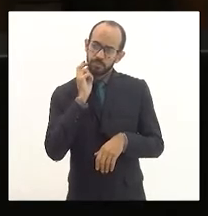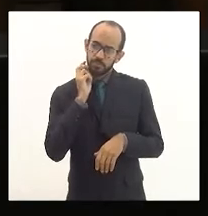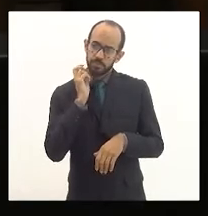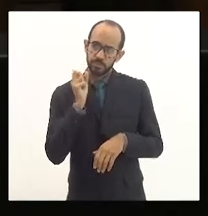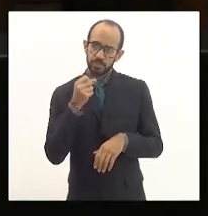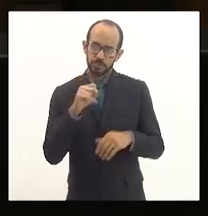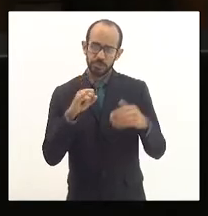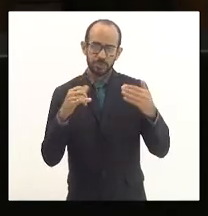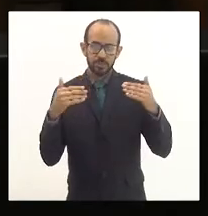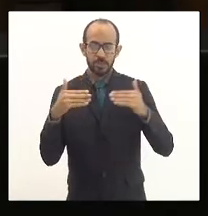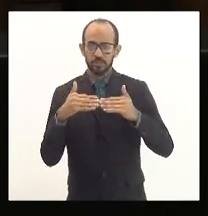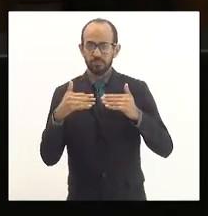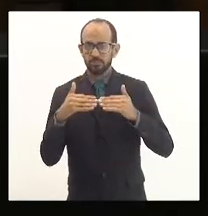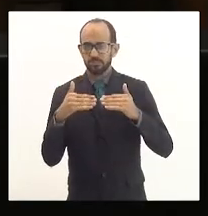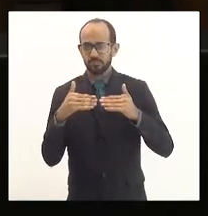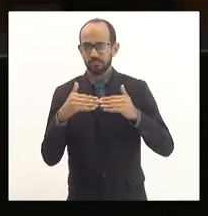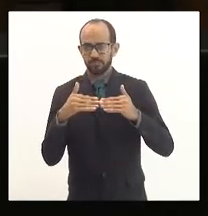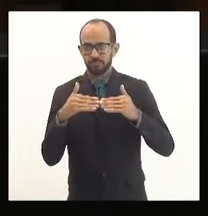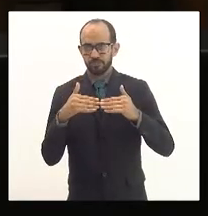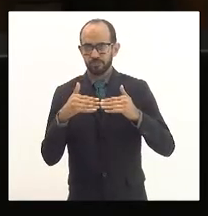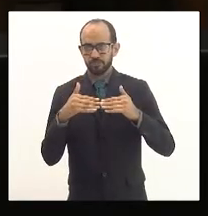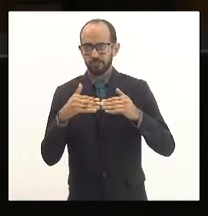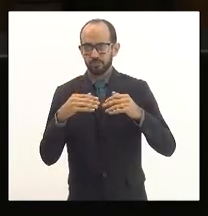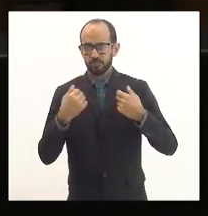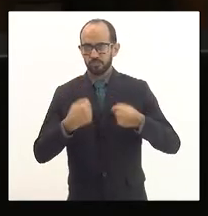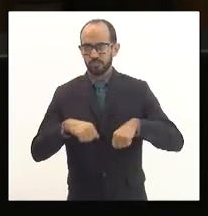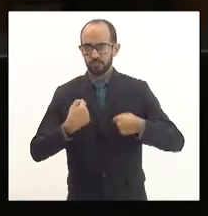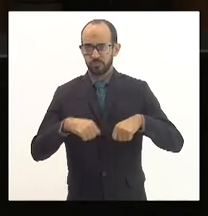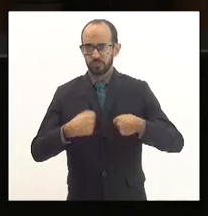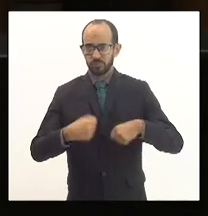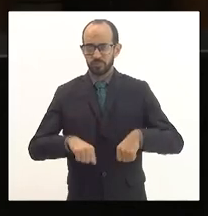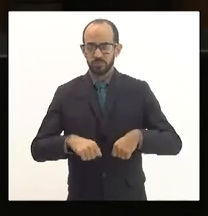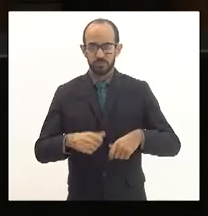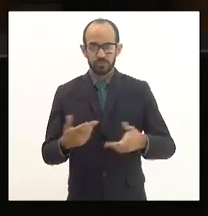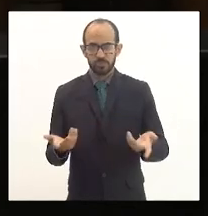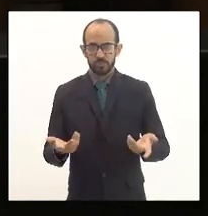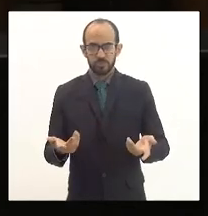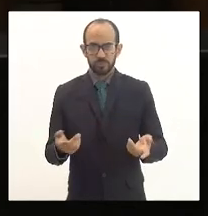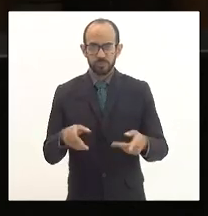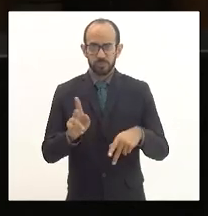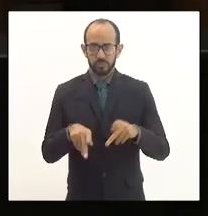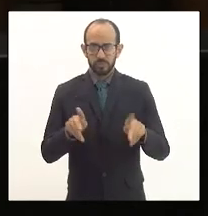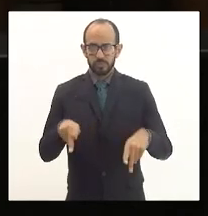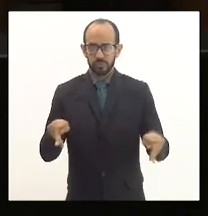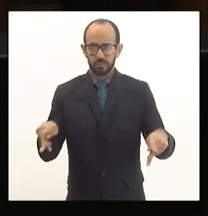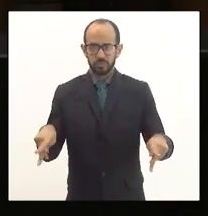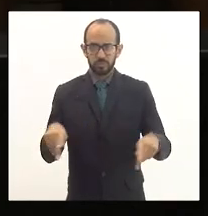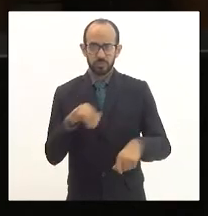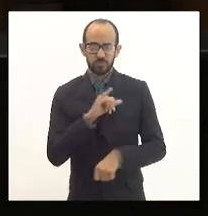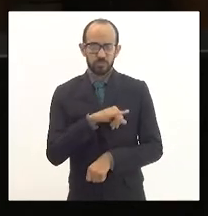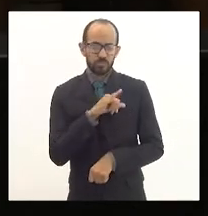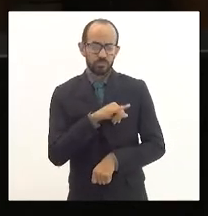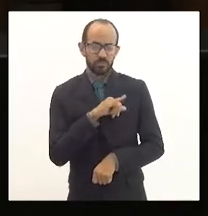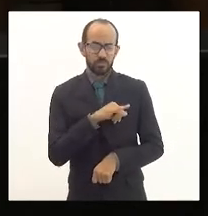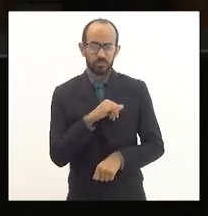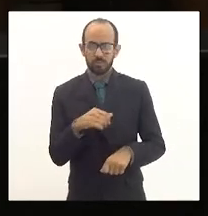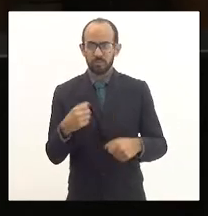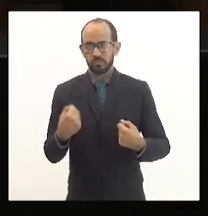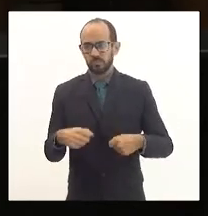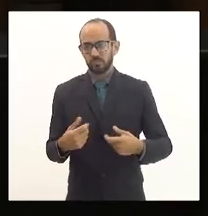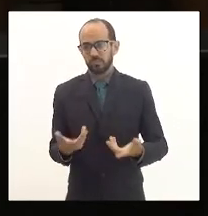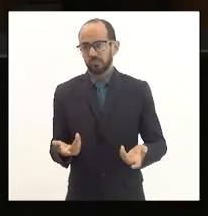e de acordo com as necessidades que a população do Rio de Janeiro